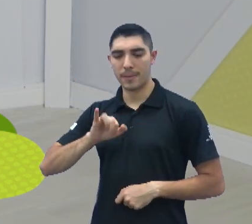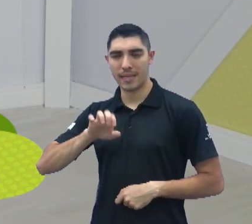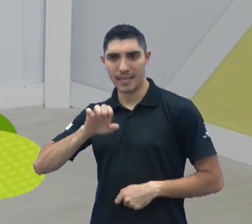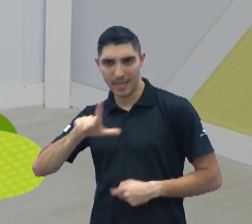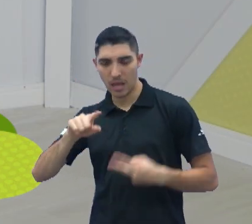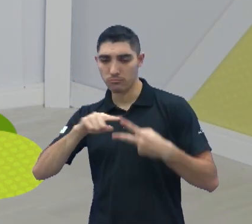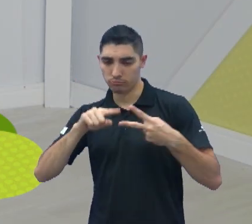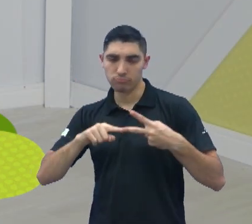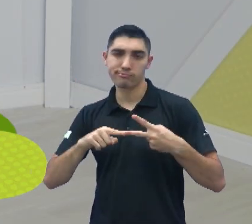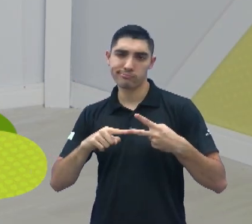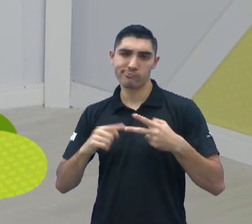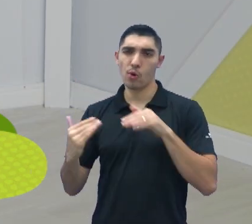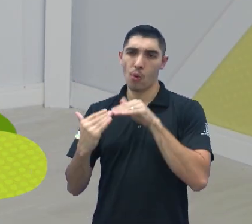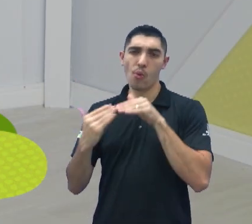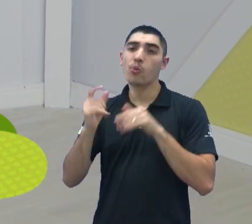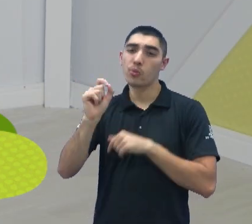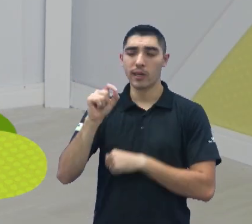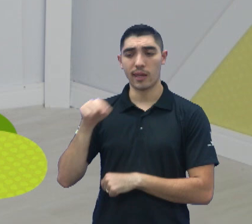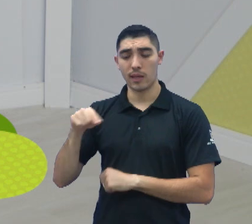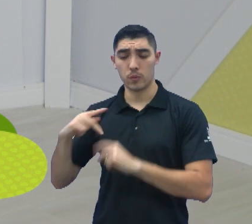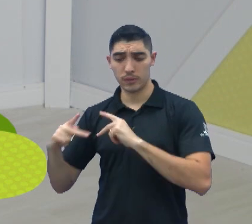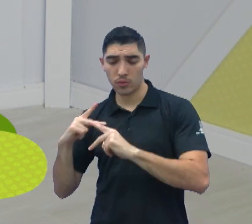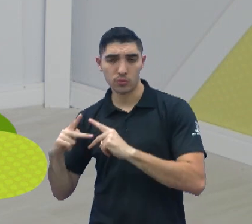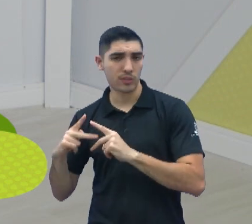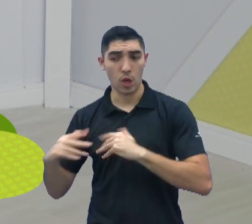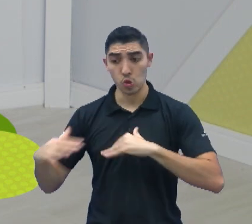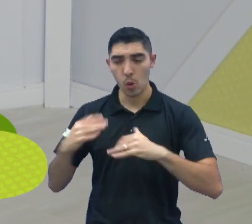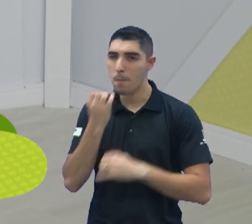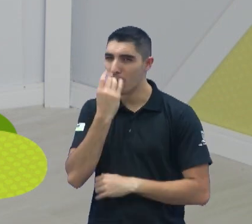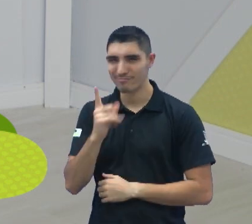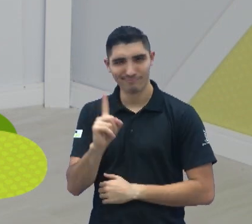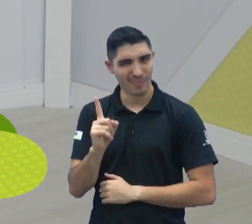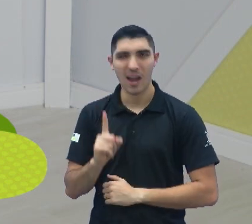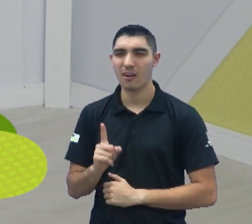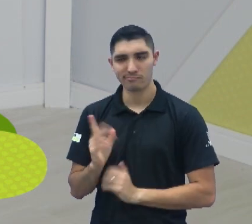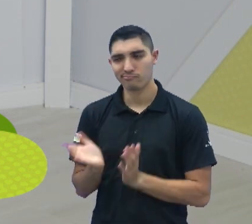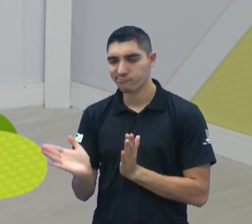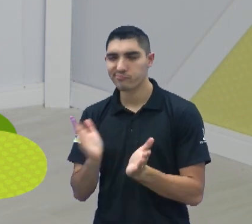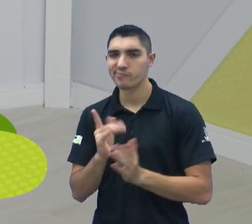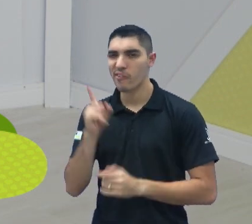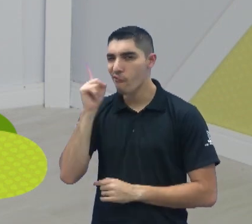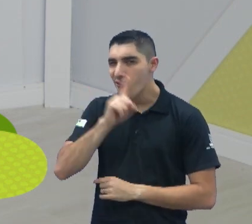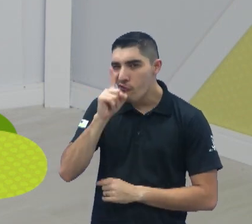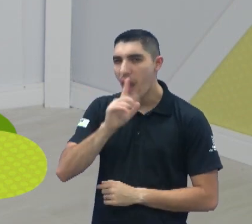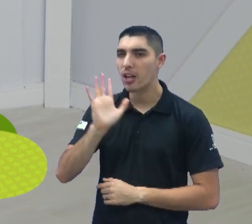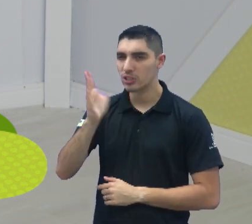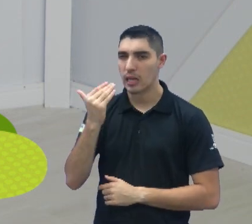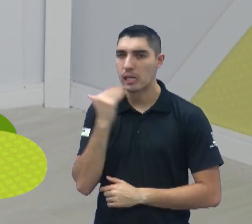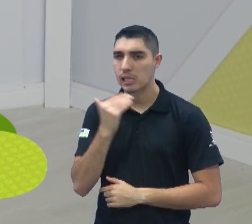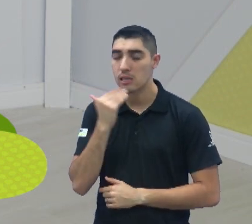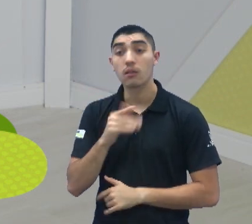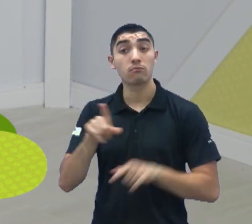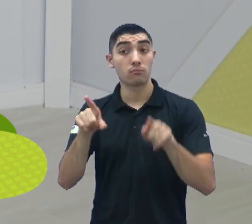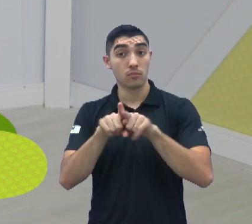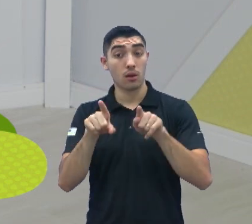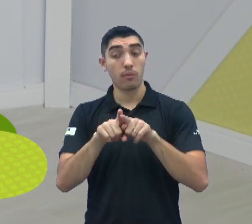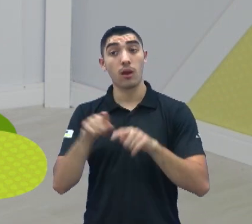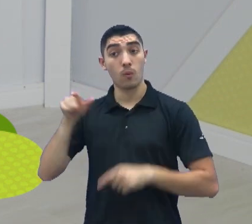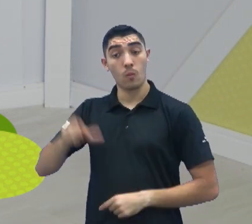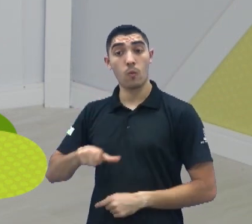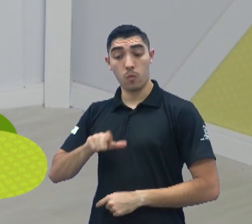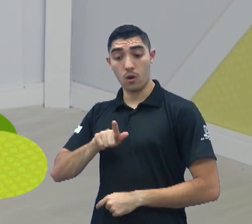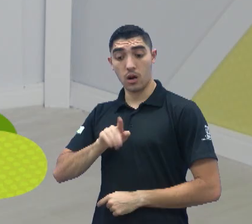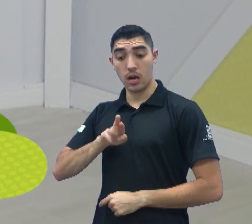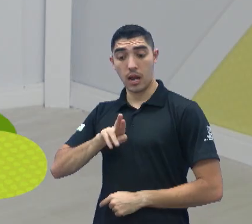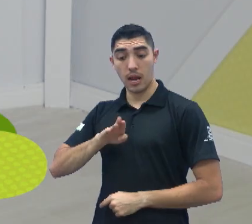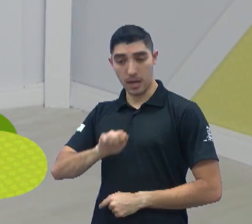boa partida, claro, respeitando a equipe da Uimpro. Aliás, o Pichu, ele falou anteriormente, né, a gente tem que enaltecer a partida que fez a equipe